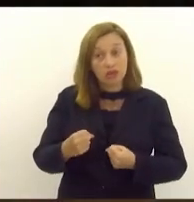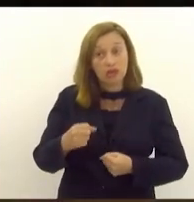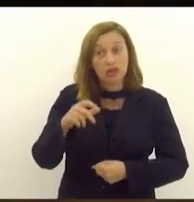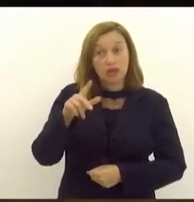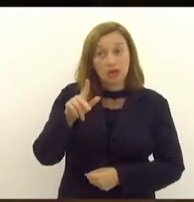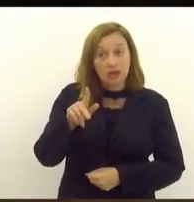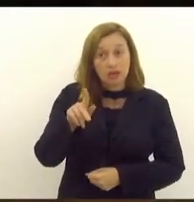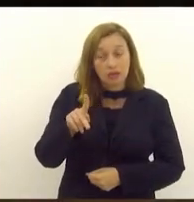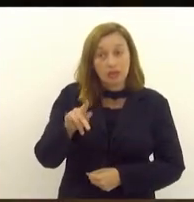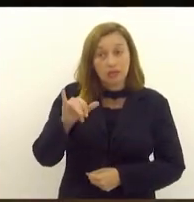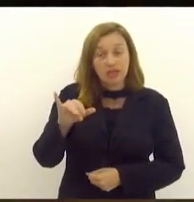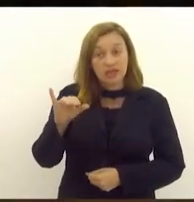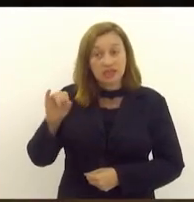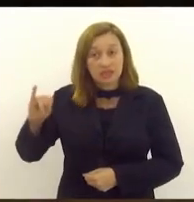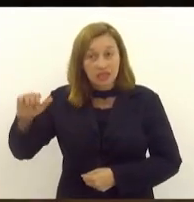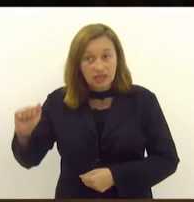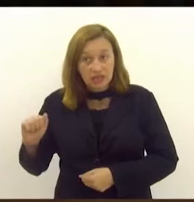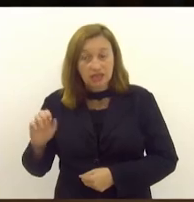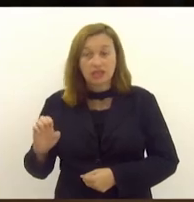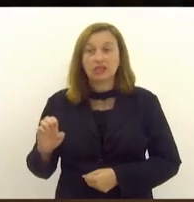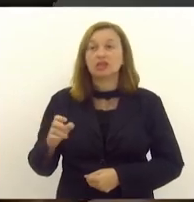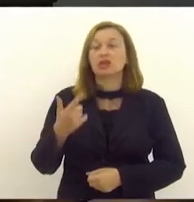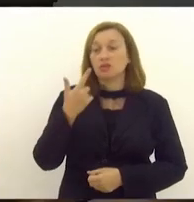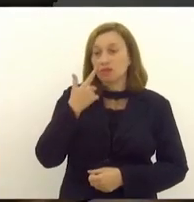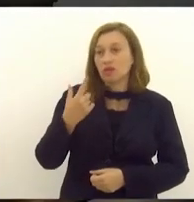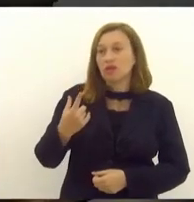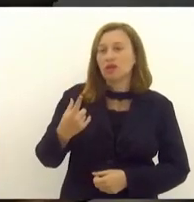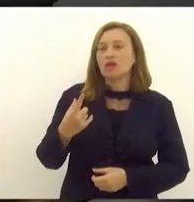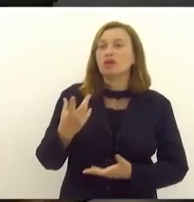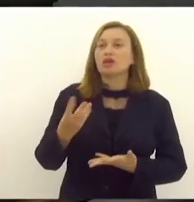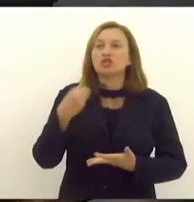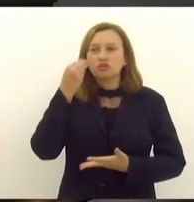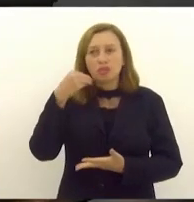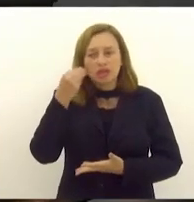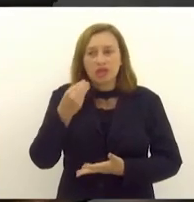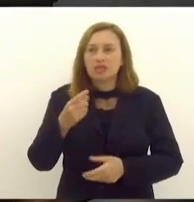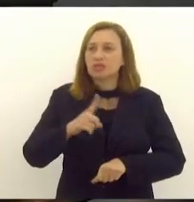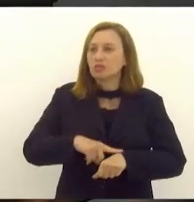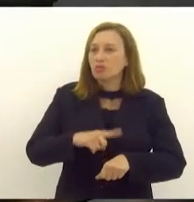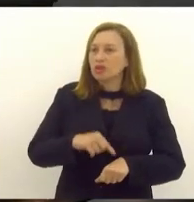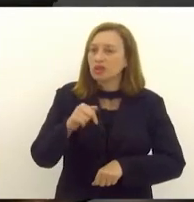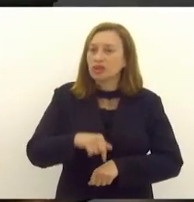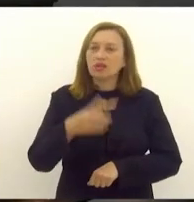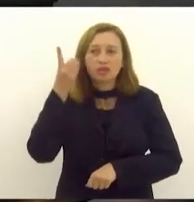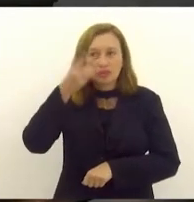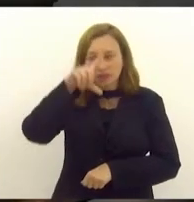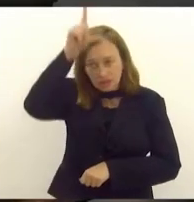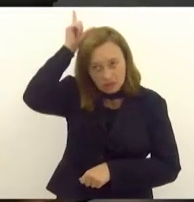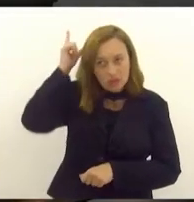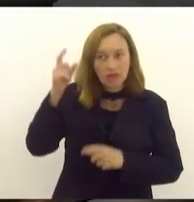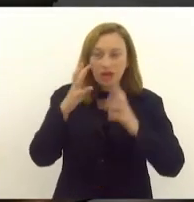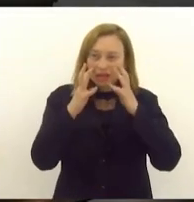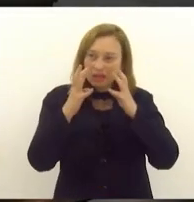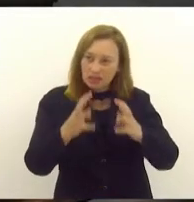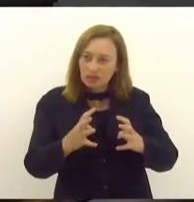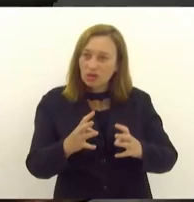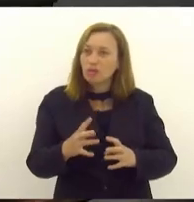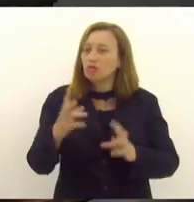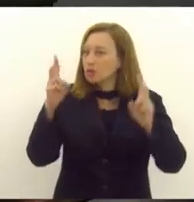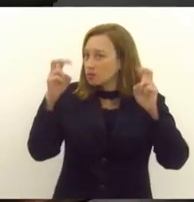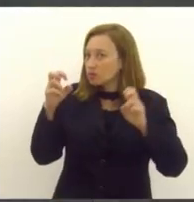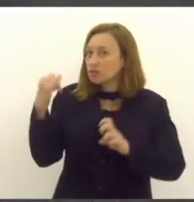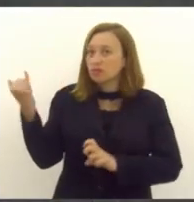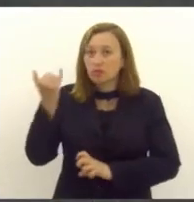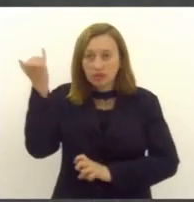eu queria dizer apenas nós estamos começando a viver Realmente esse momento aqui e o deputado chama a atenção para um fato muito